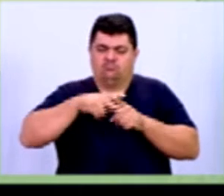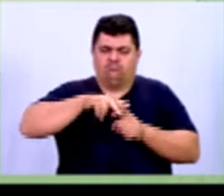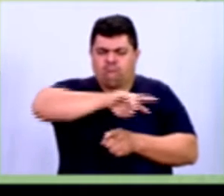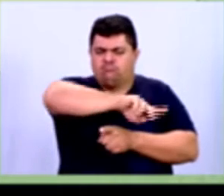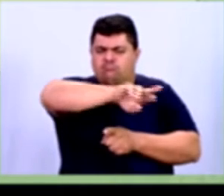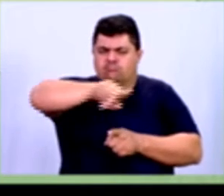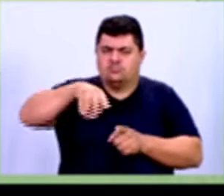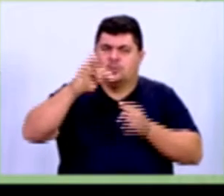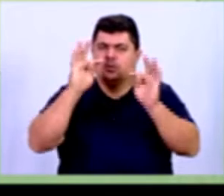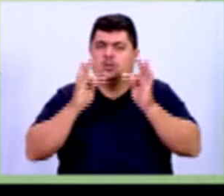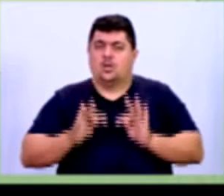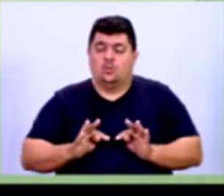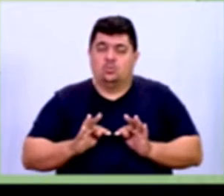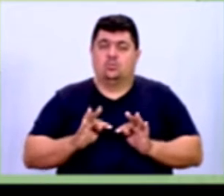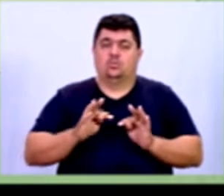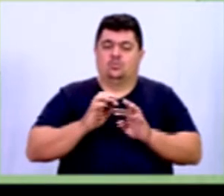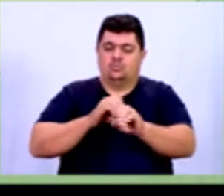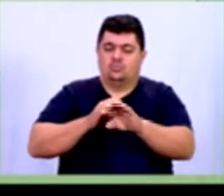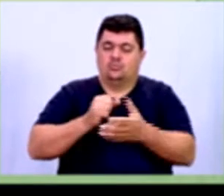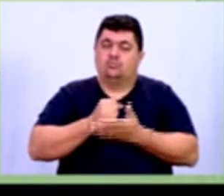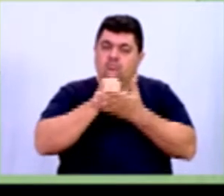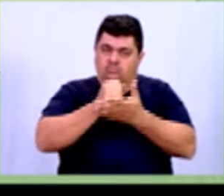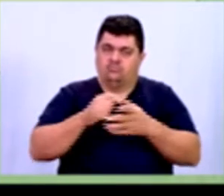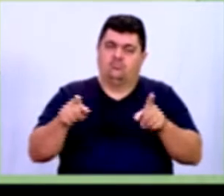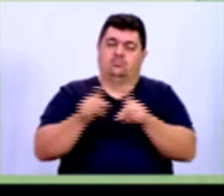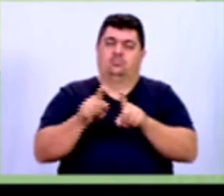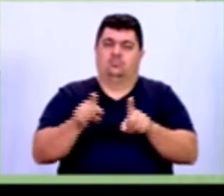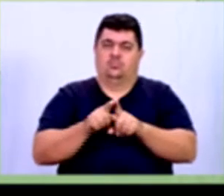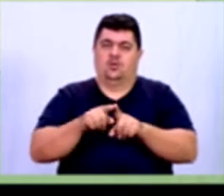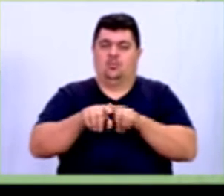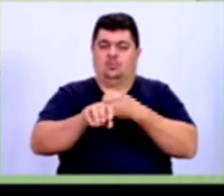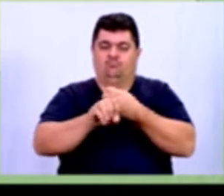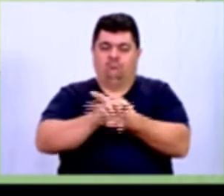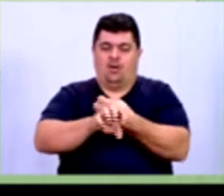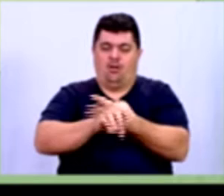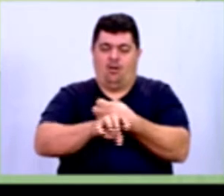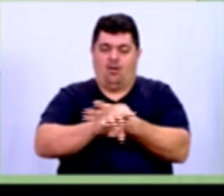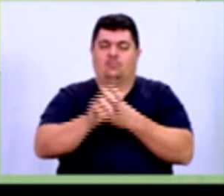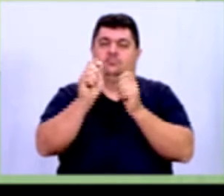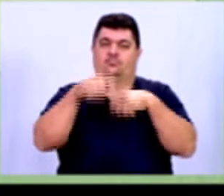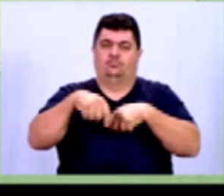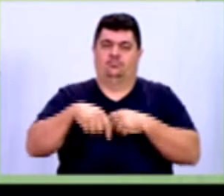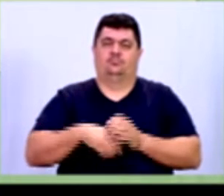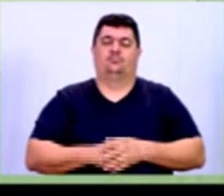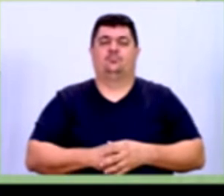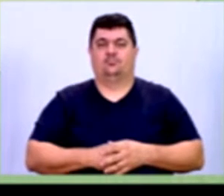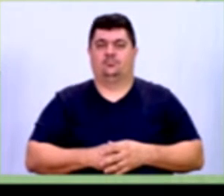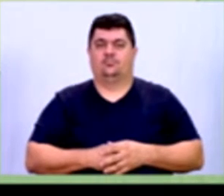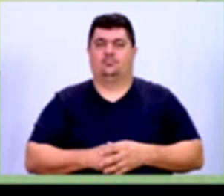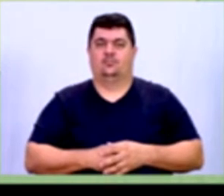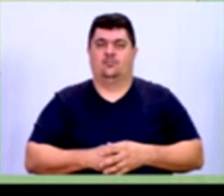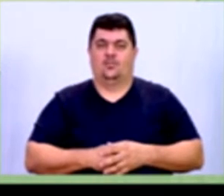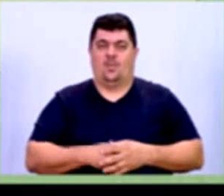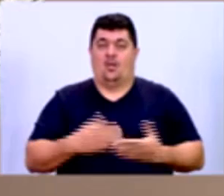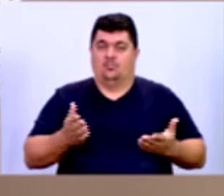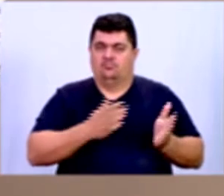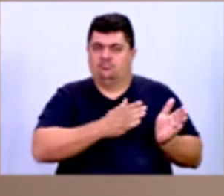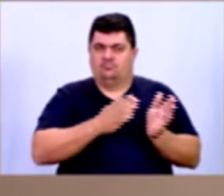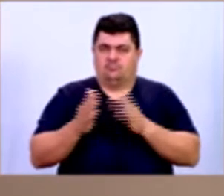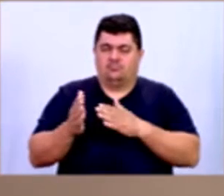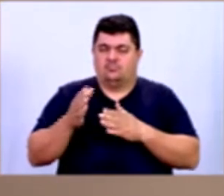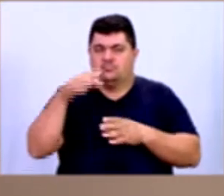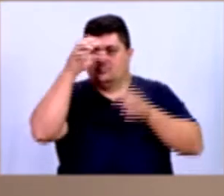auxiliam no processo de ensino e aprender, do ensinar e aprender. A partir desse movimento que nós vamos fazer, nós